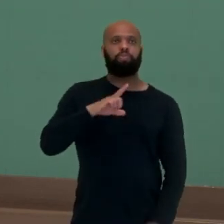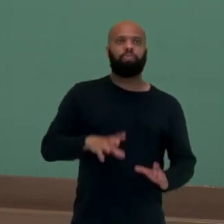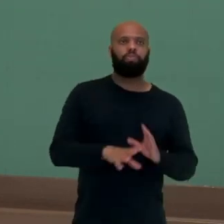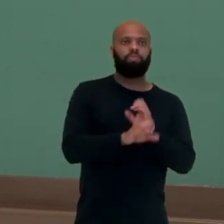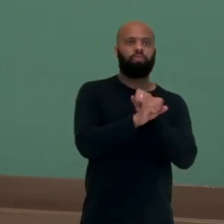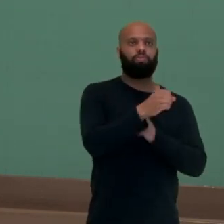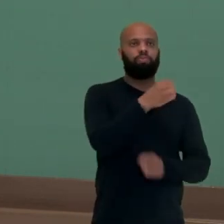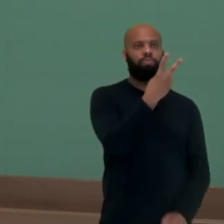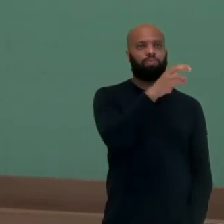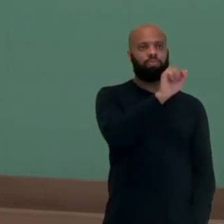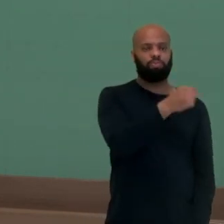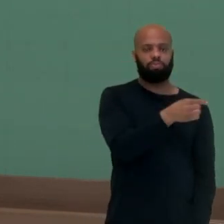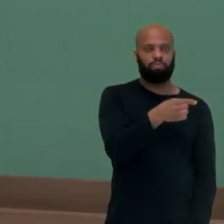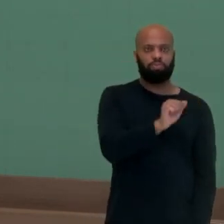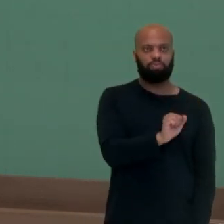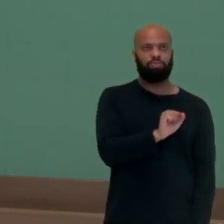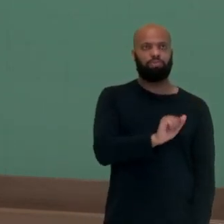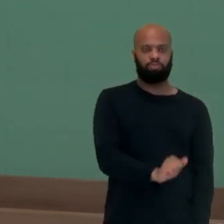menos